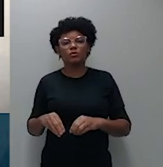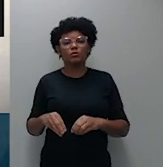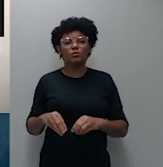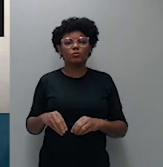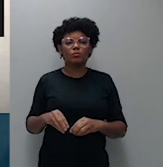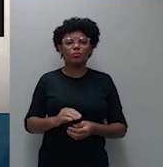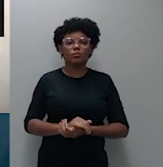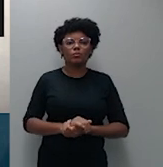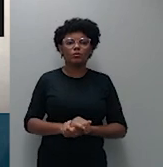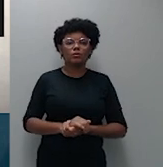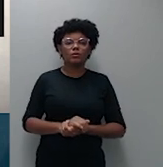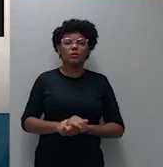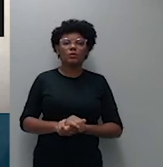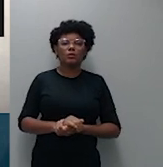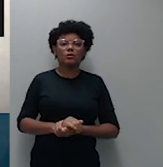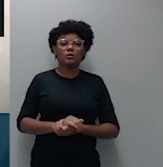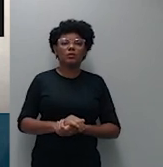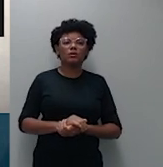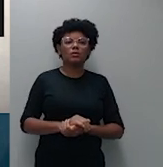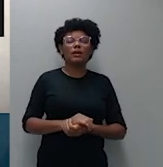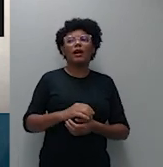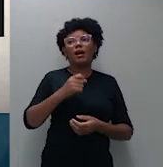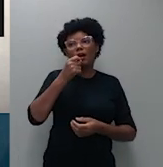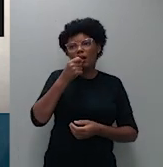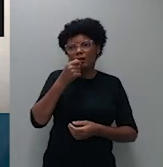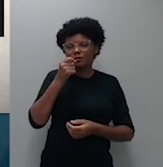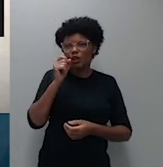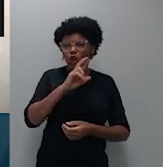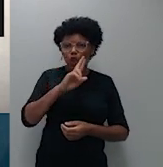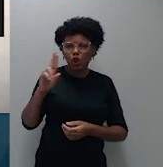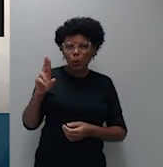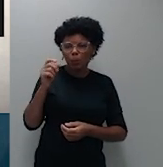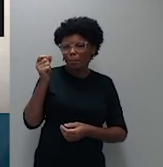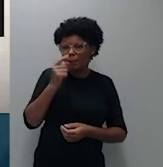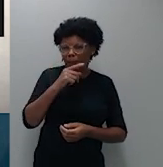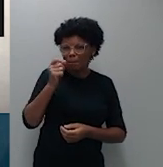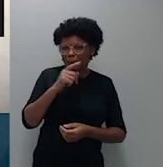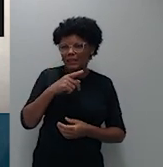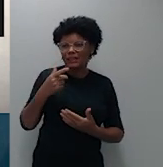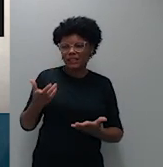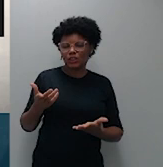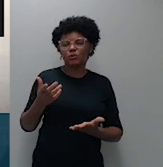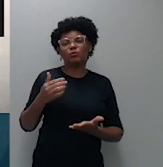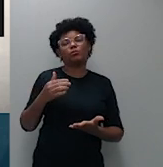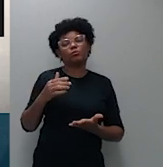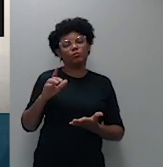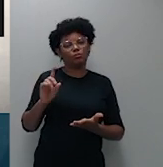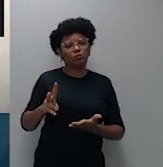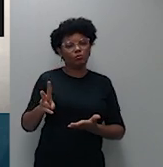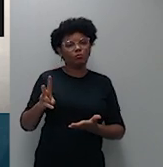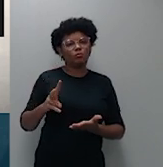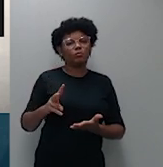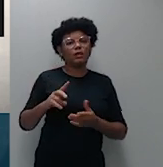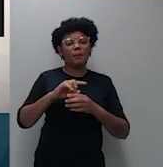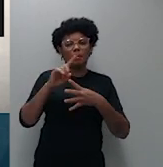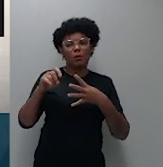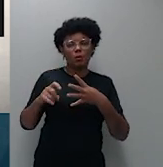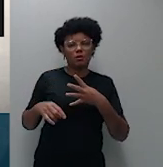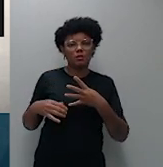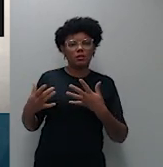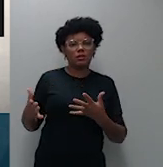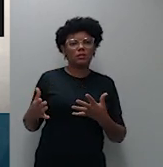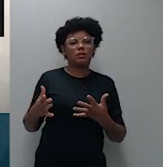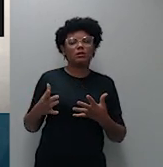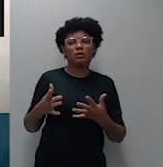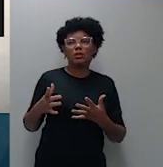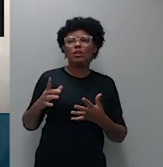prejuízo a apelido de família improcedência mantida de pedido de